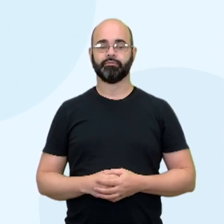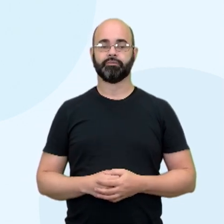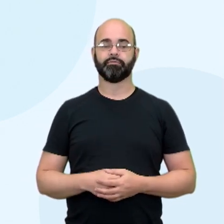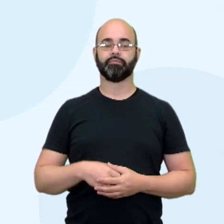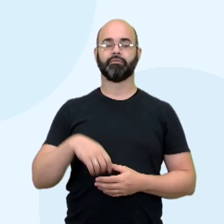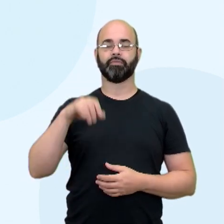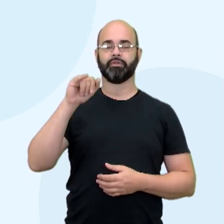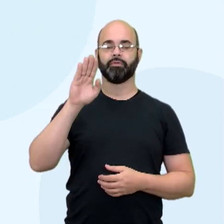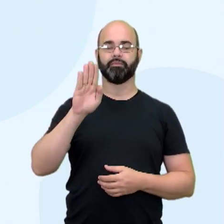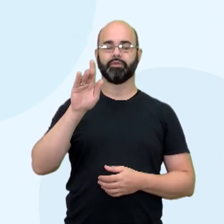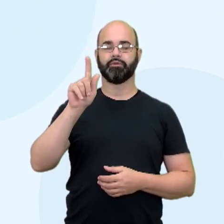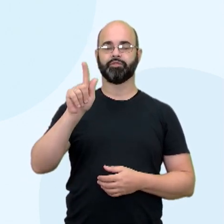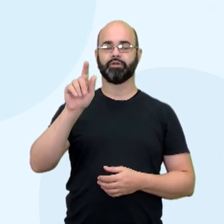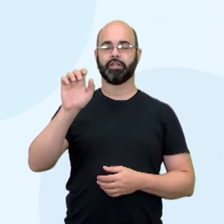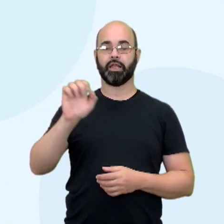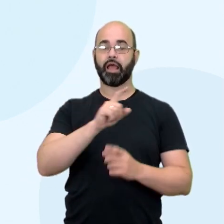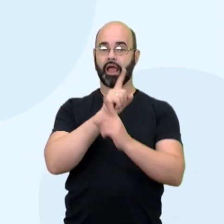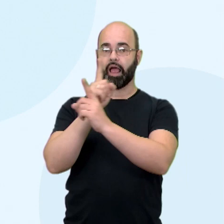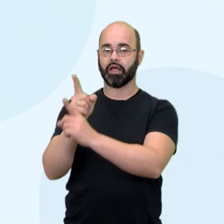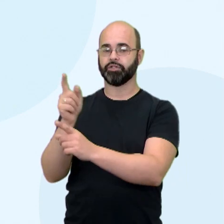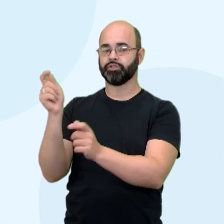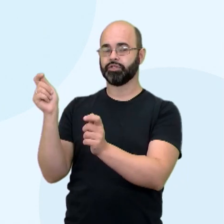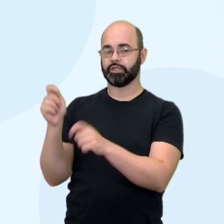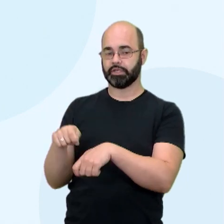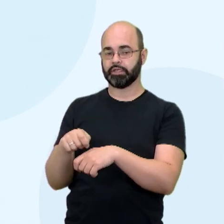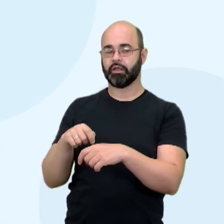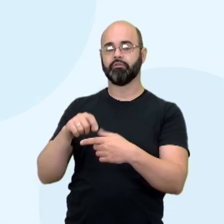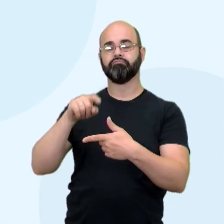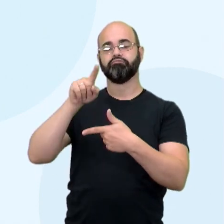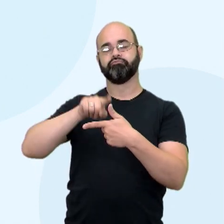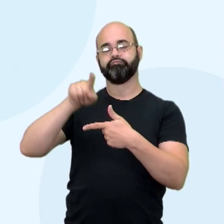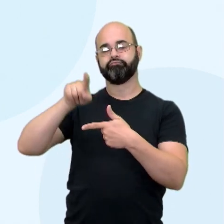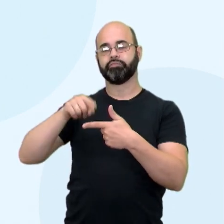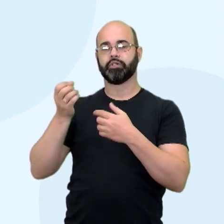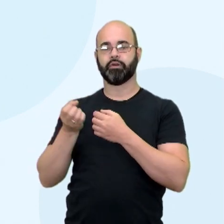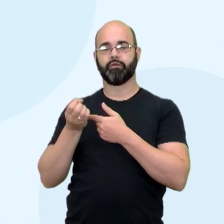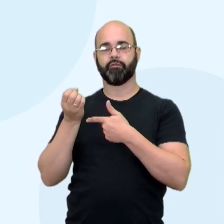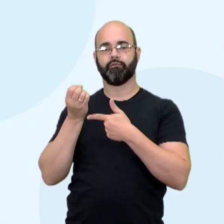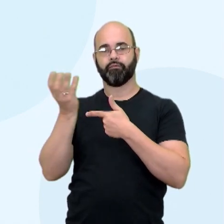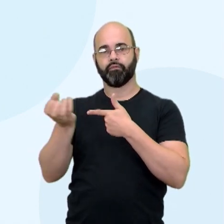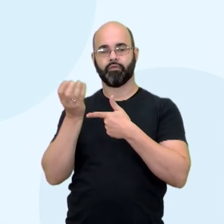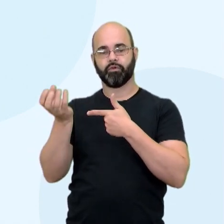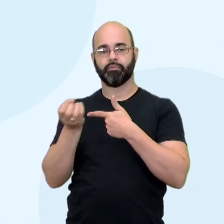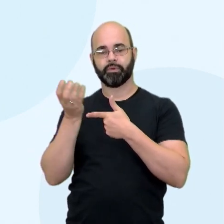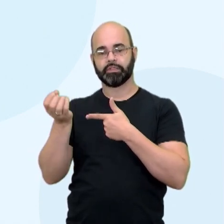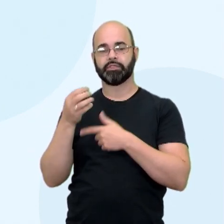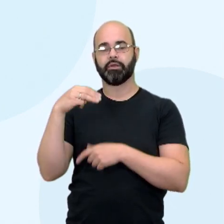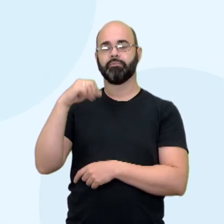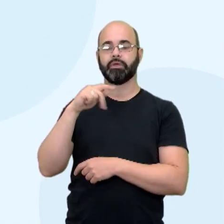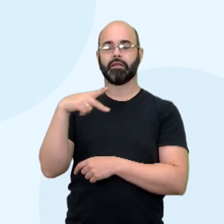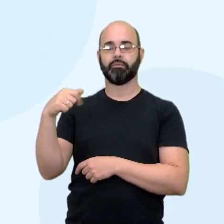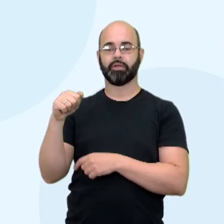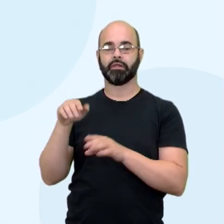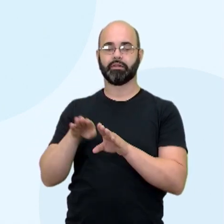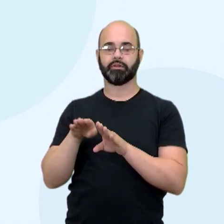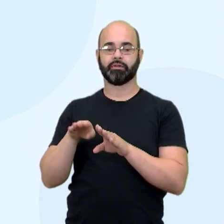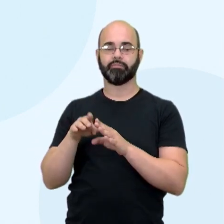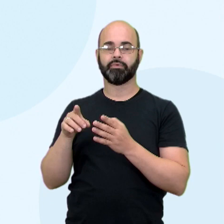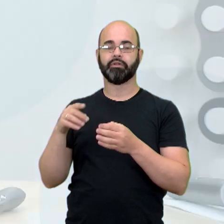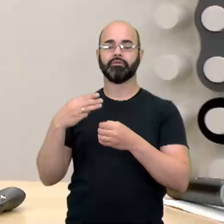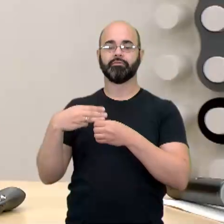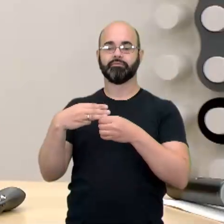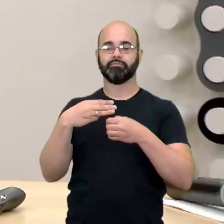IBGE, infográficos e mapas. Além disso, pode comparar os indicadores entre municípios e estados. Então, o